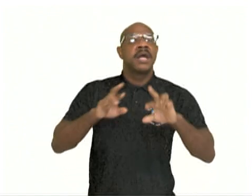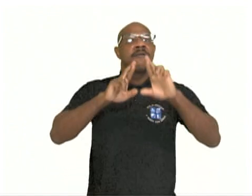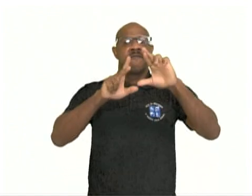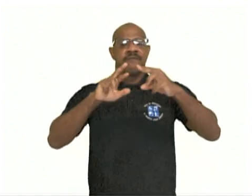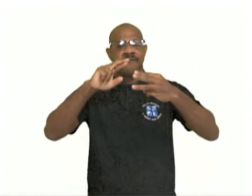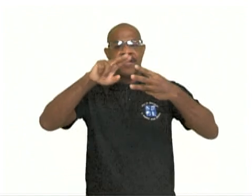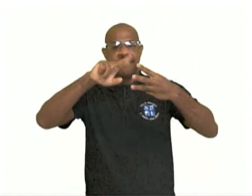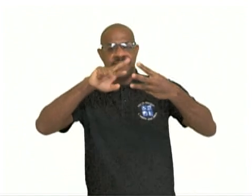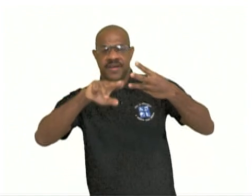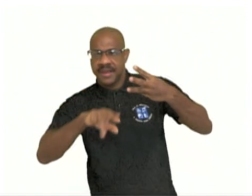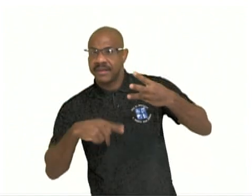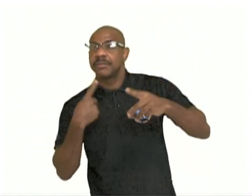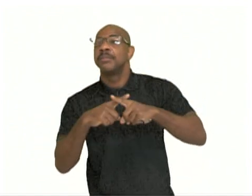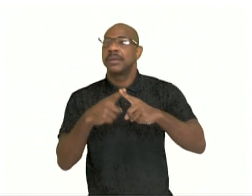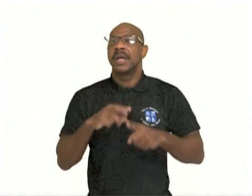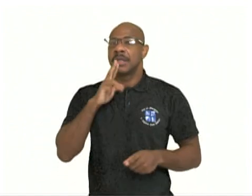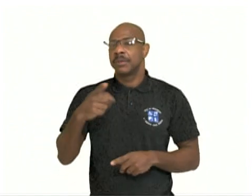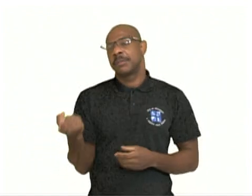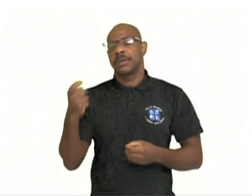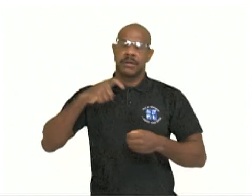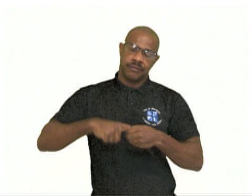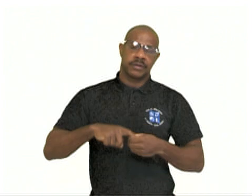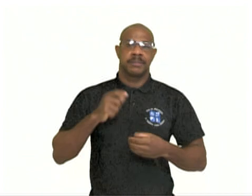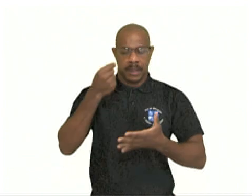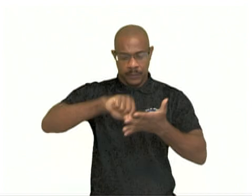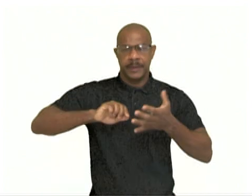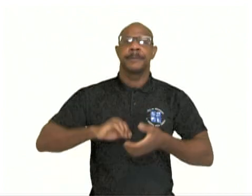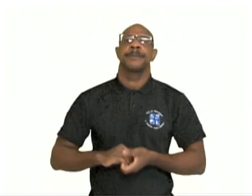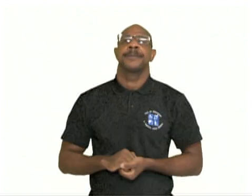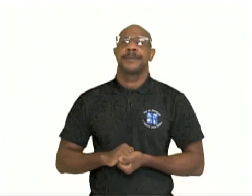diferentes entre si. Respondo e nós já voltamos para a correção.